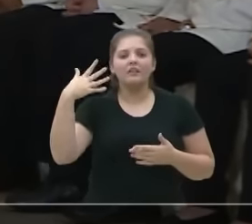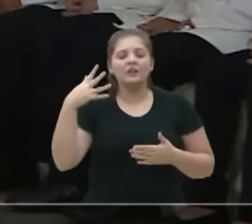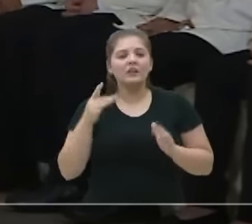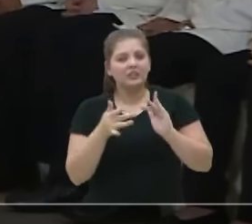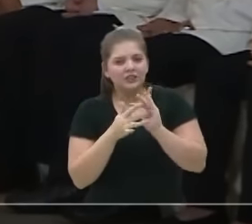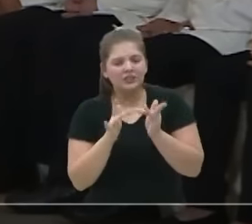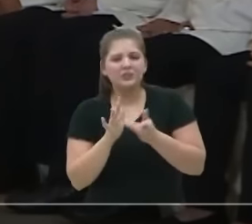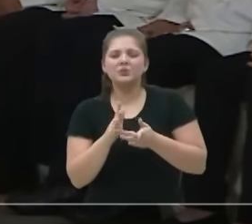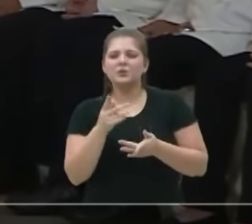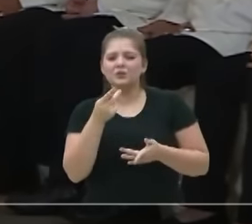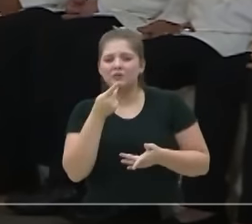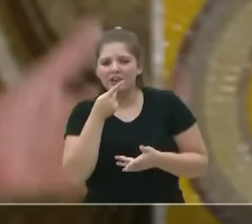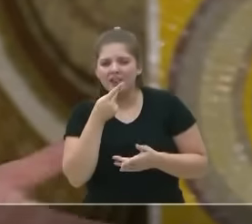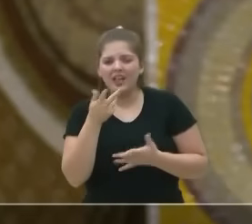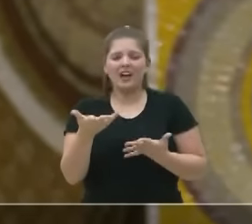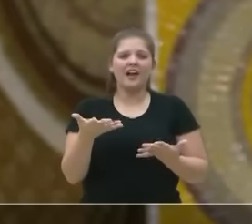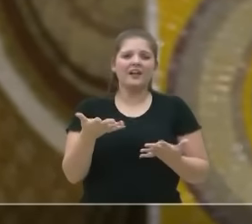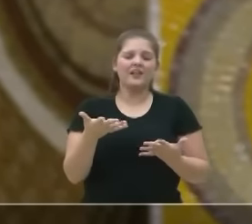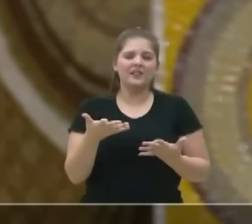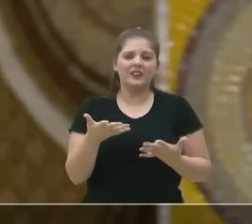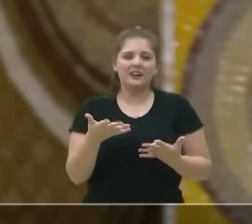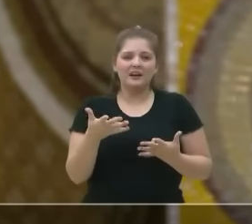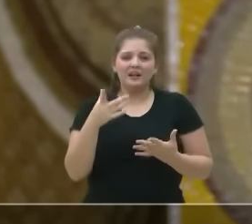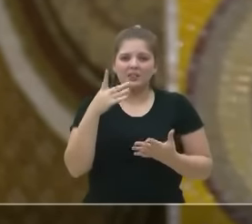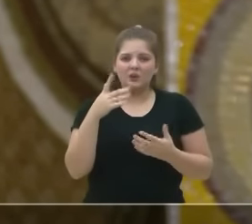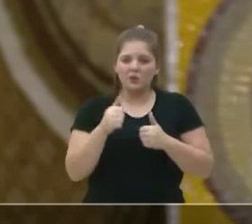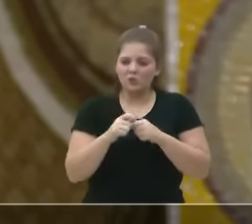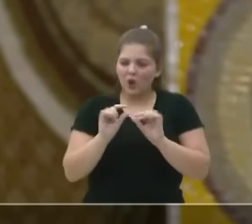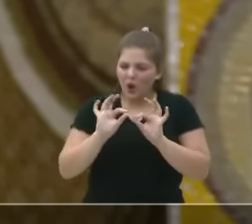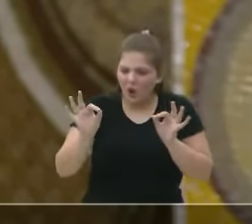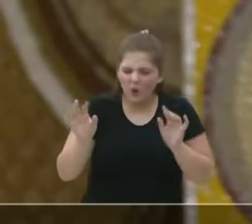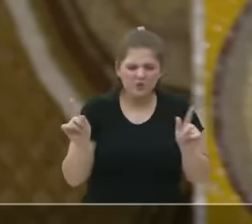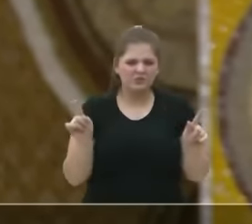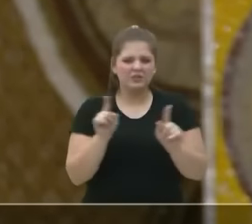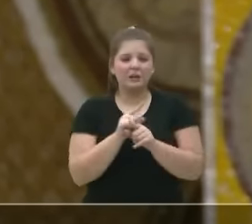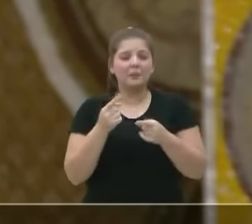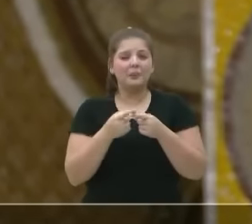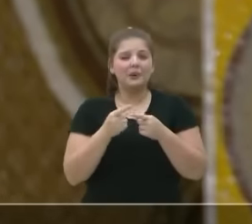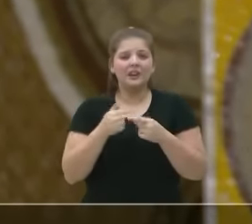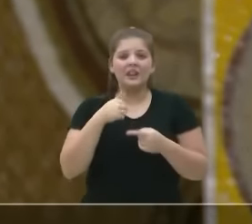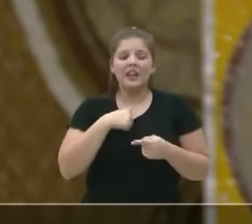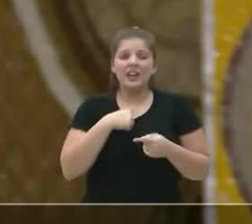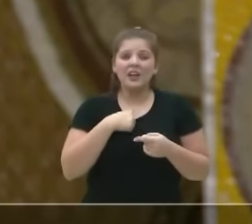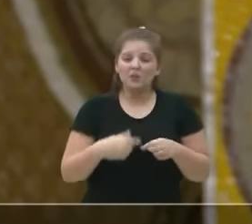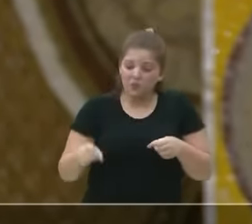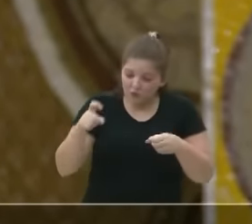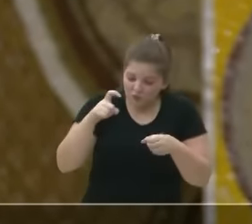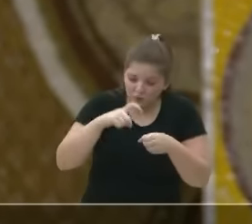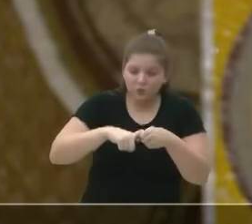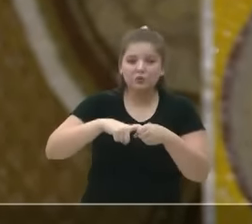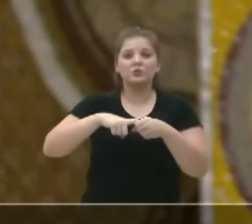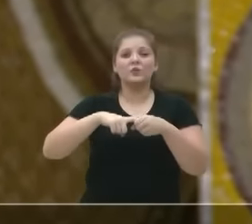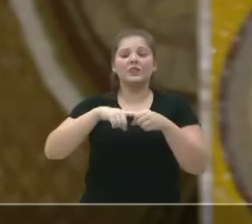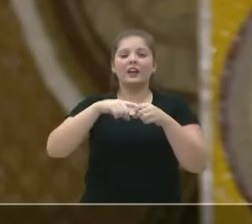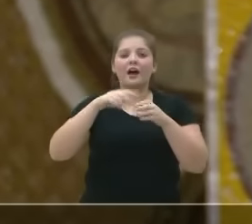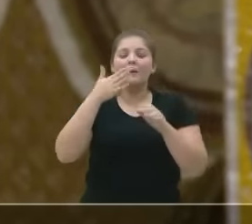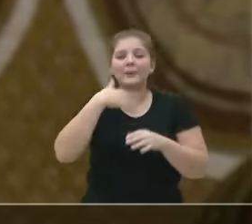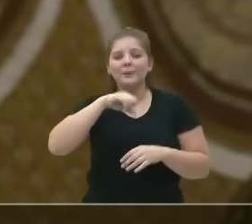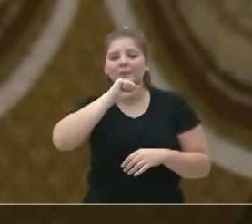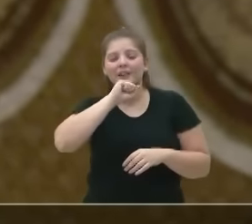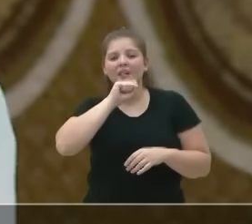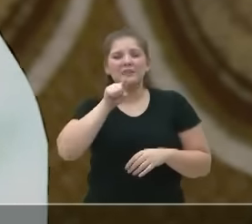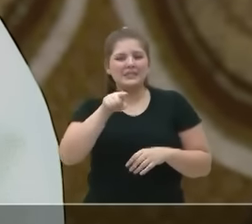Jesus falava, não se afastem, porque eu vou para o Pai. Vocês não